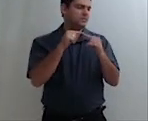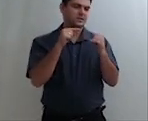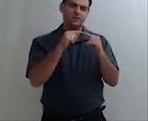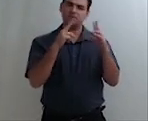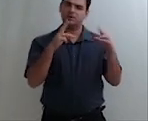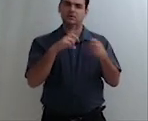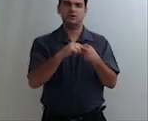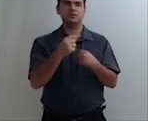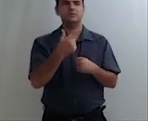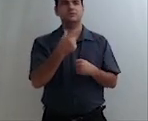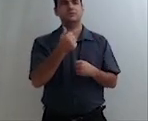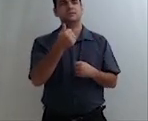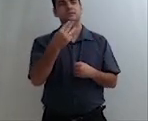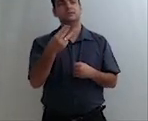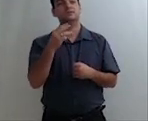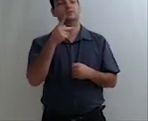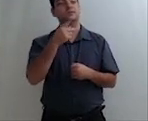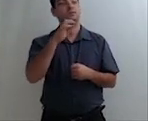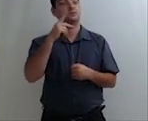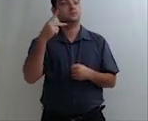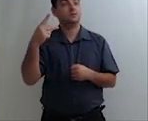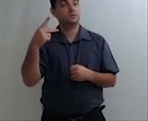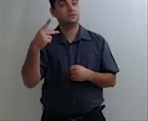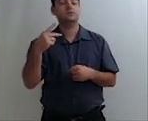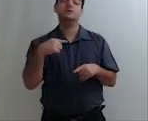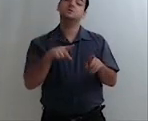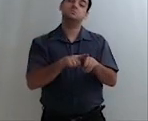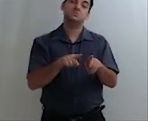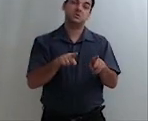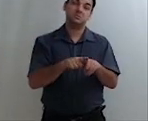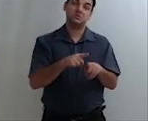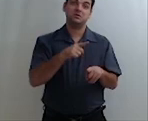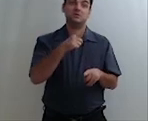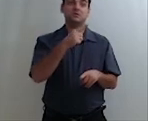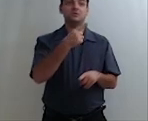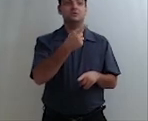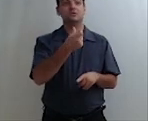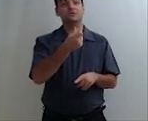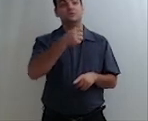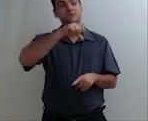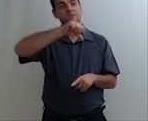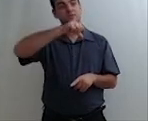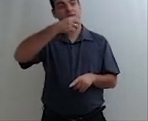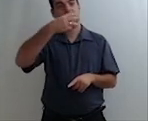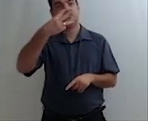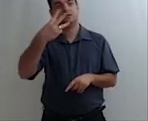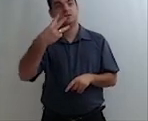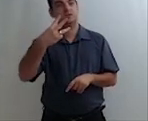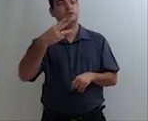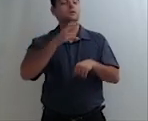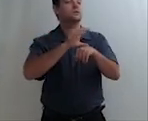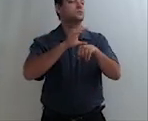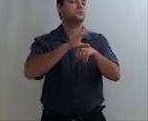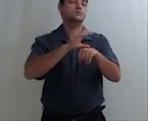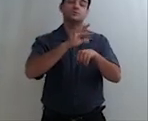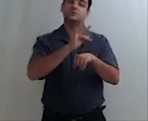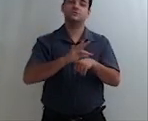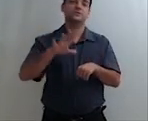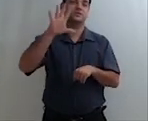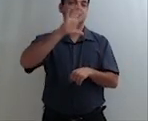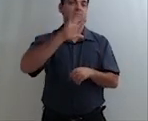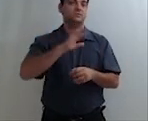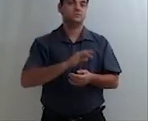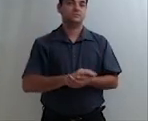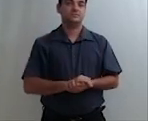315 do CPP e também com o artigo 93 do da Constituição Federal da República